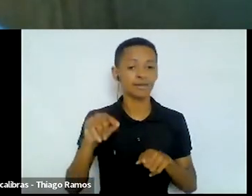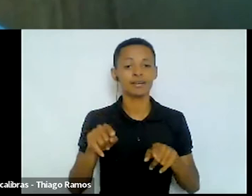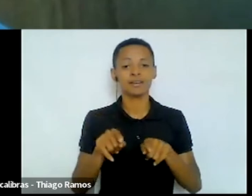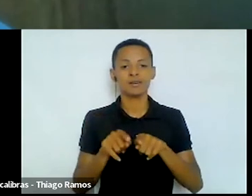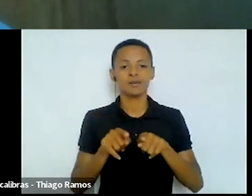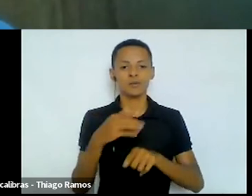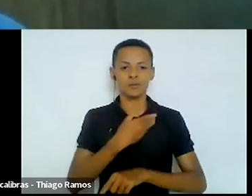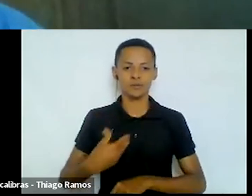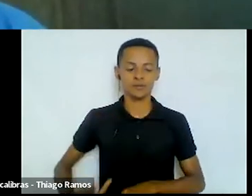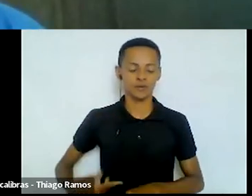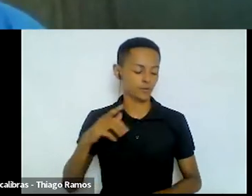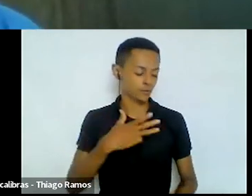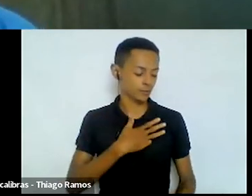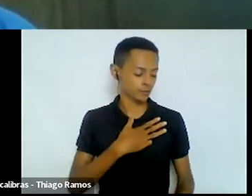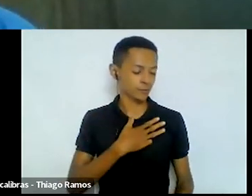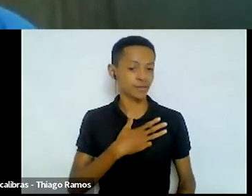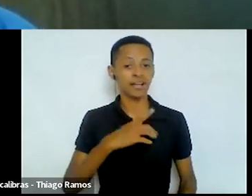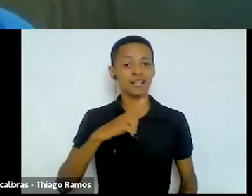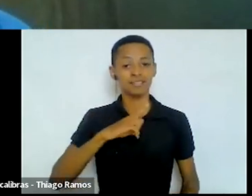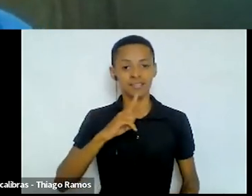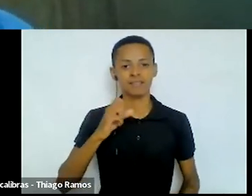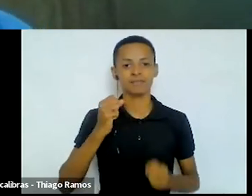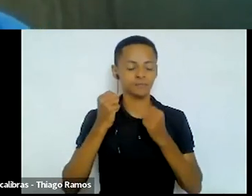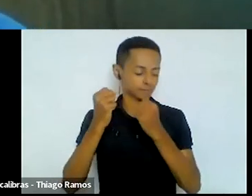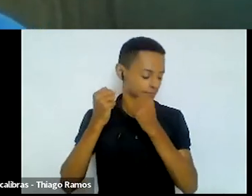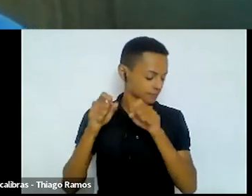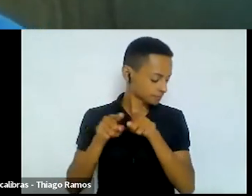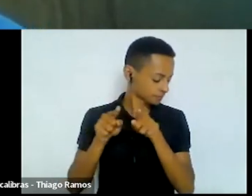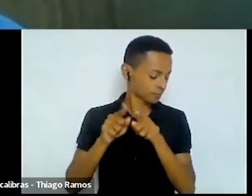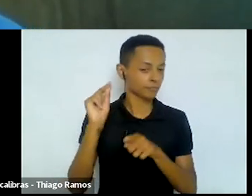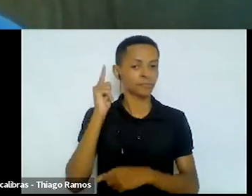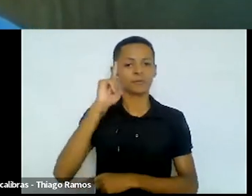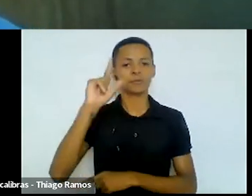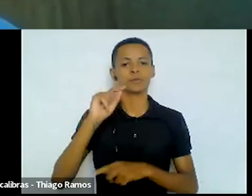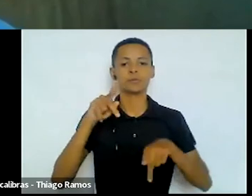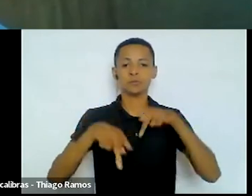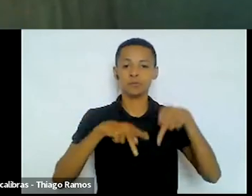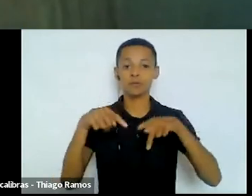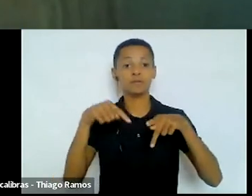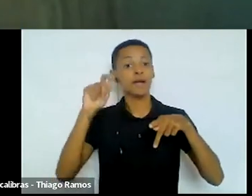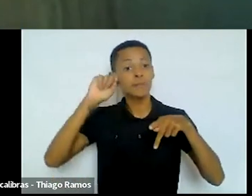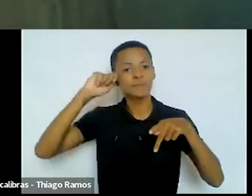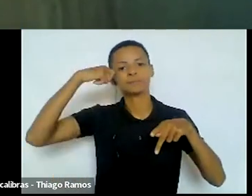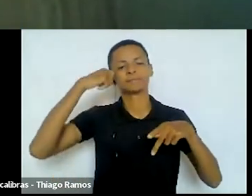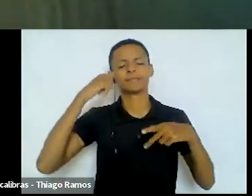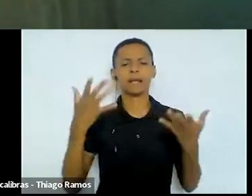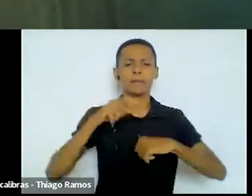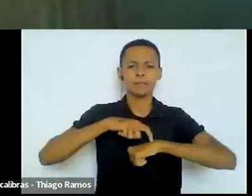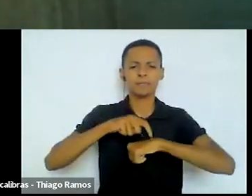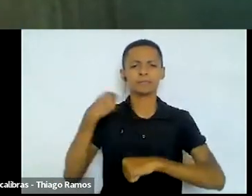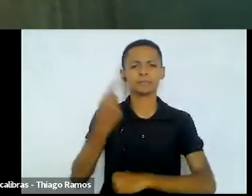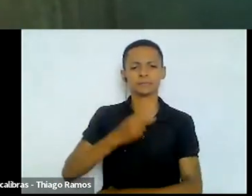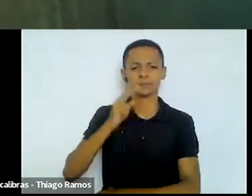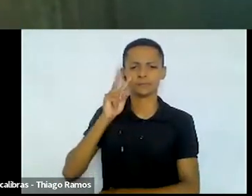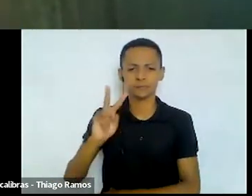uma conciliação que teve sangue, tem sangue do povo preto aí, né? Quando a gente olha aí para a